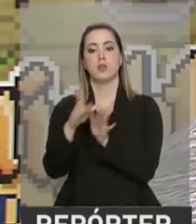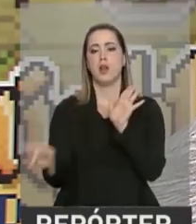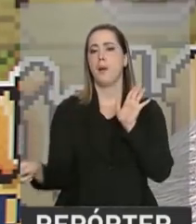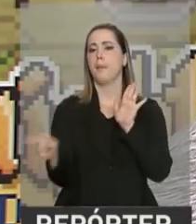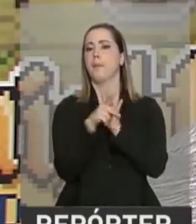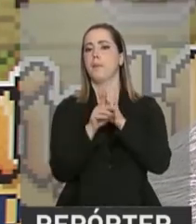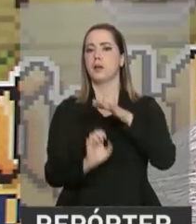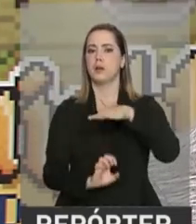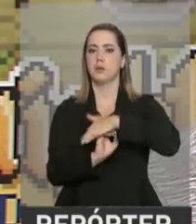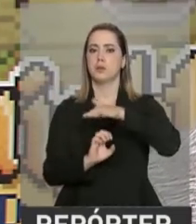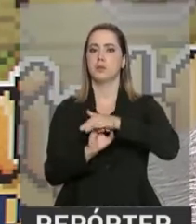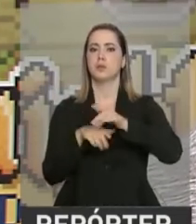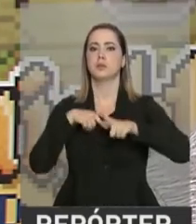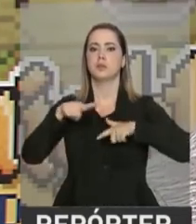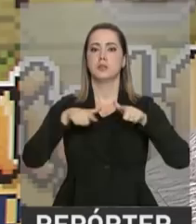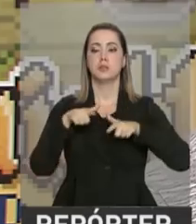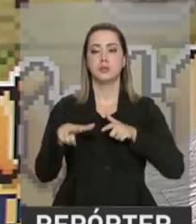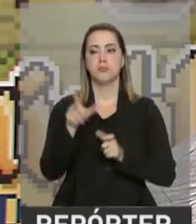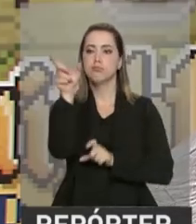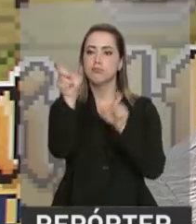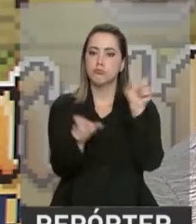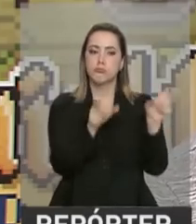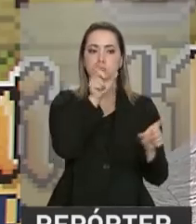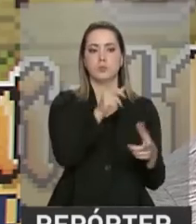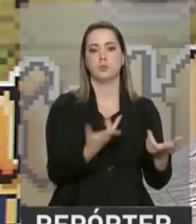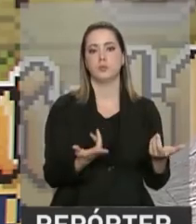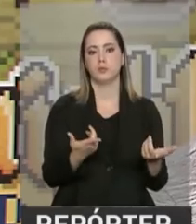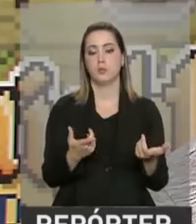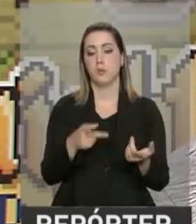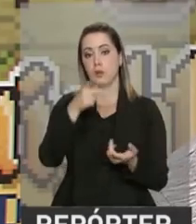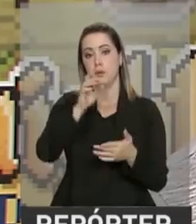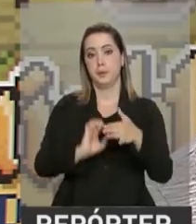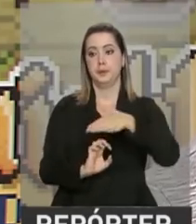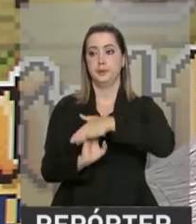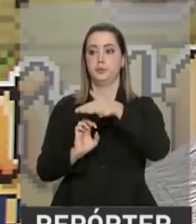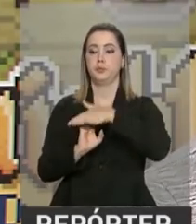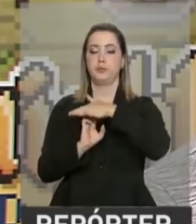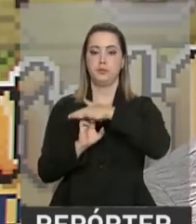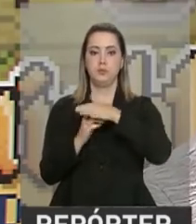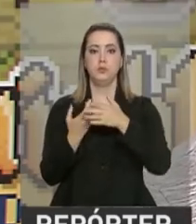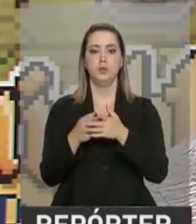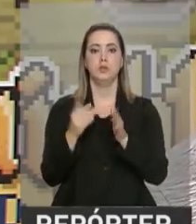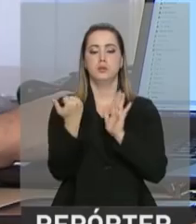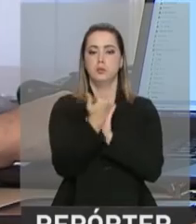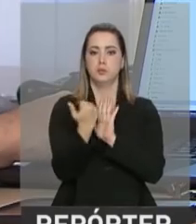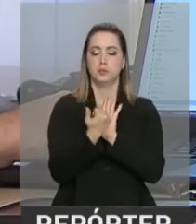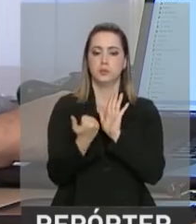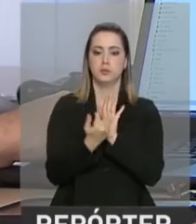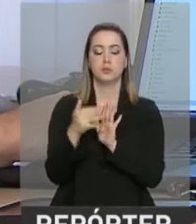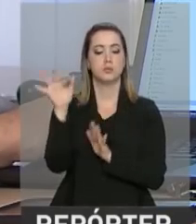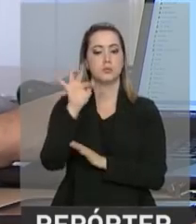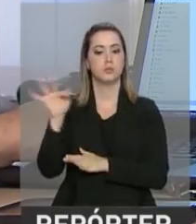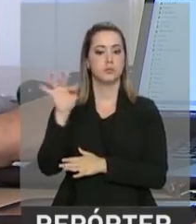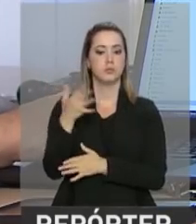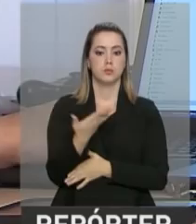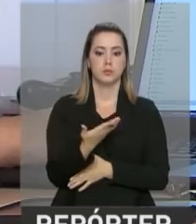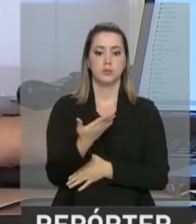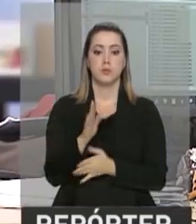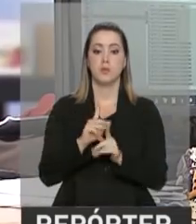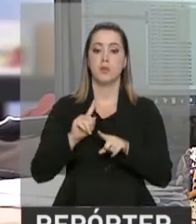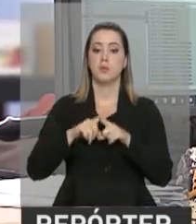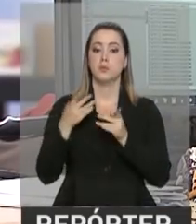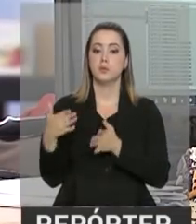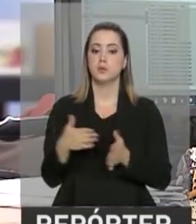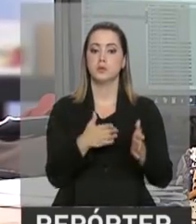empresa e trabalhar com clientes né clientes comerciais e projetos de faculdade também mas o caminho até se transformarem numa